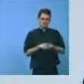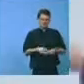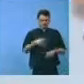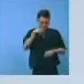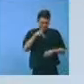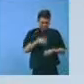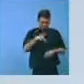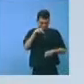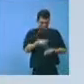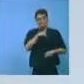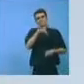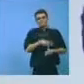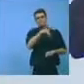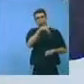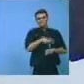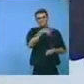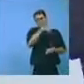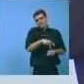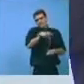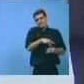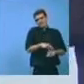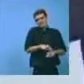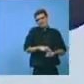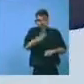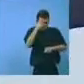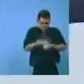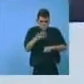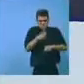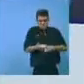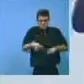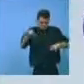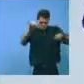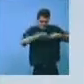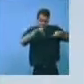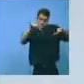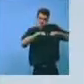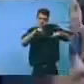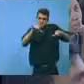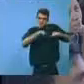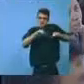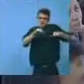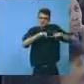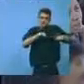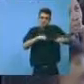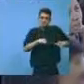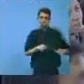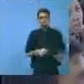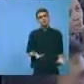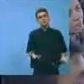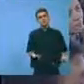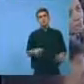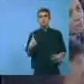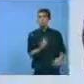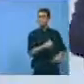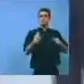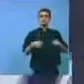Corações de pedras, corações feridos e machucados, e aí a ferida lá de dentro não sai, nós